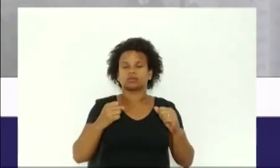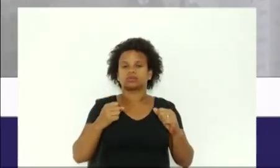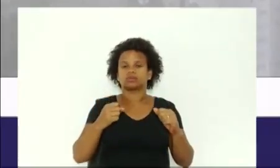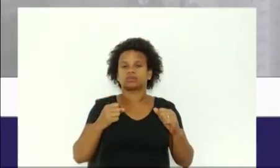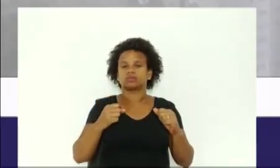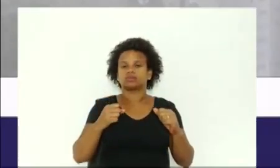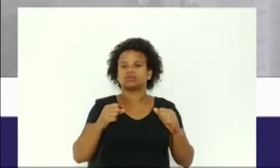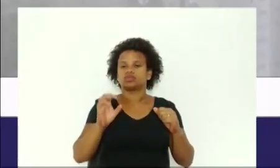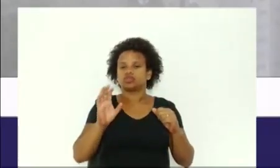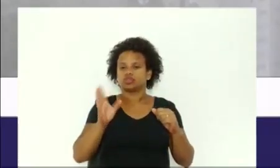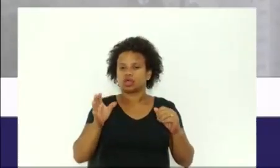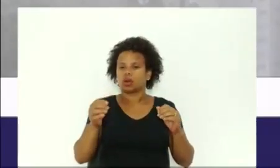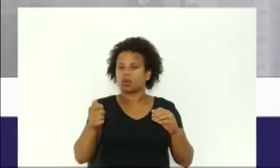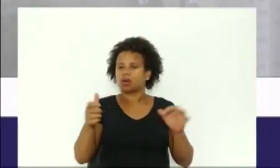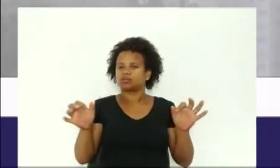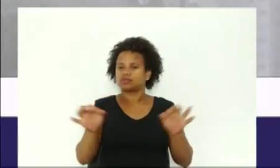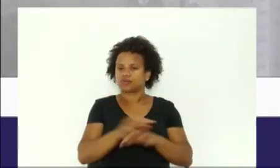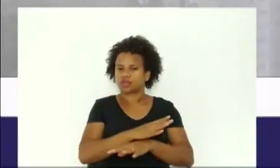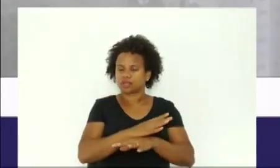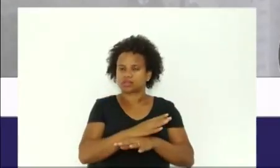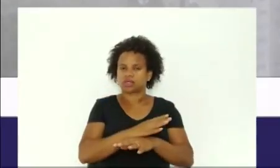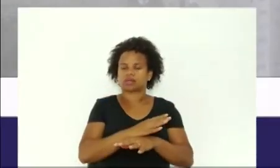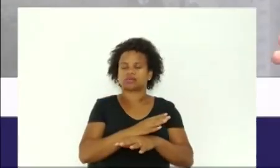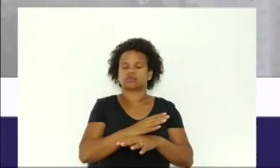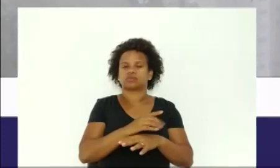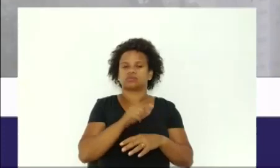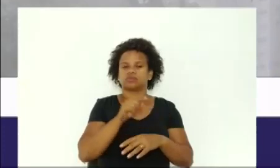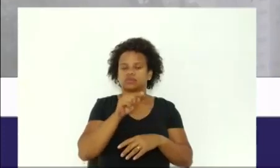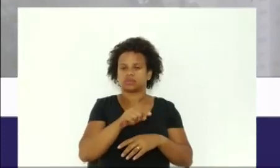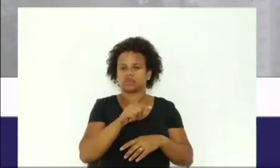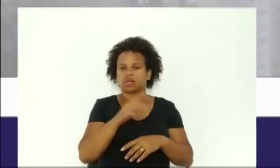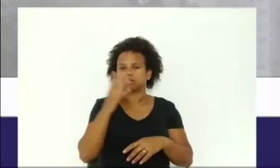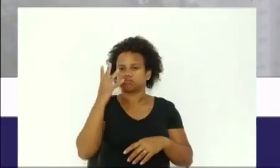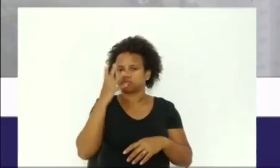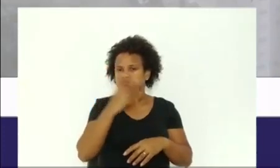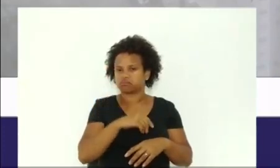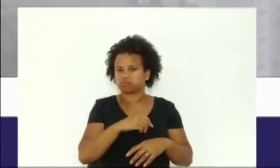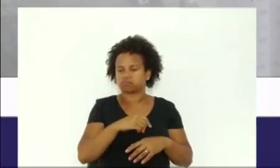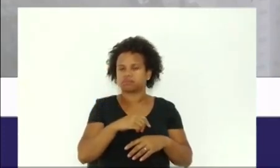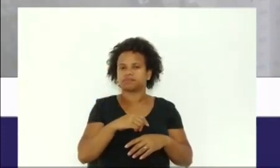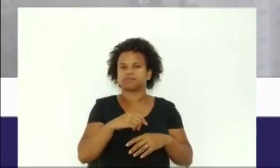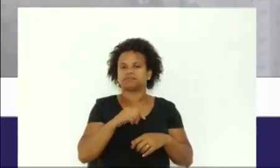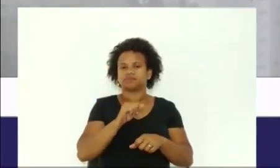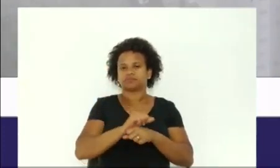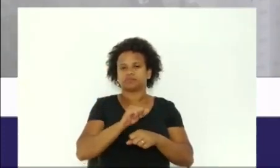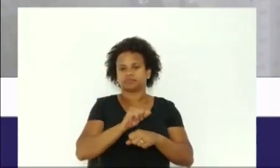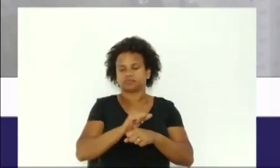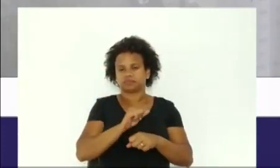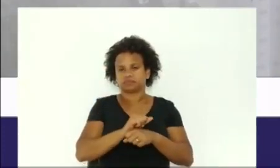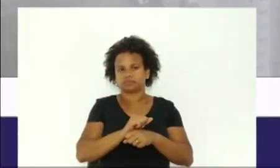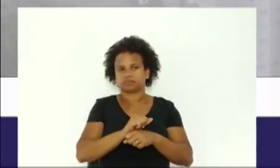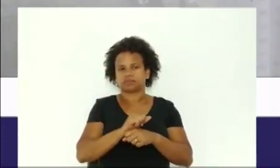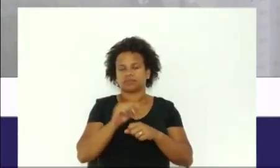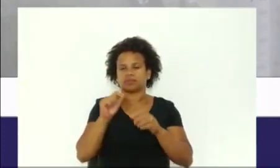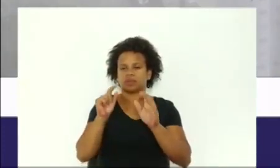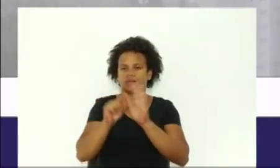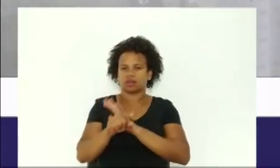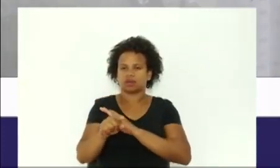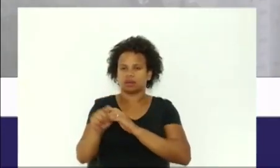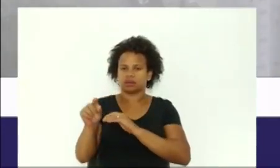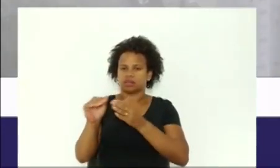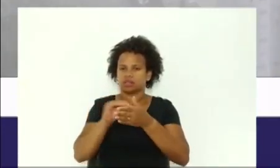finalizado, está ficando cada vez mais bonito. Esperamos, né, até consultei o